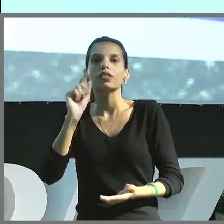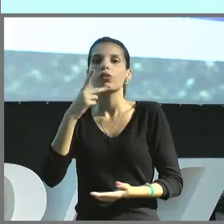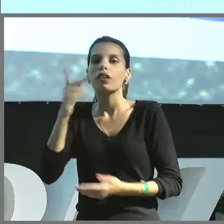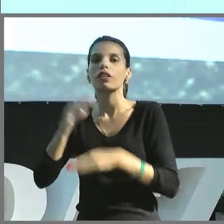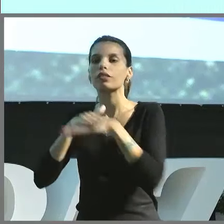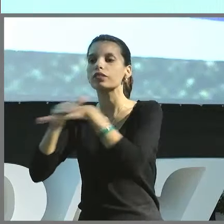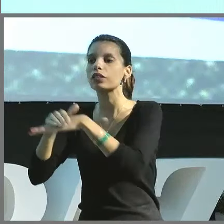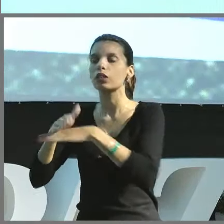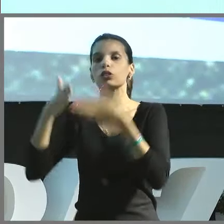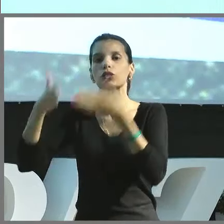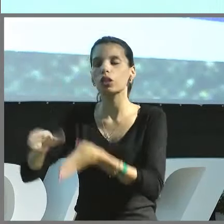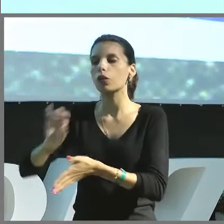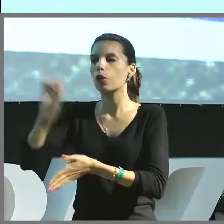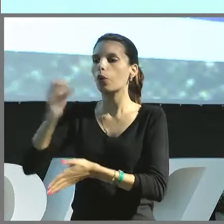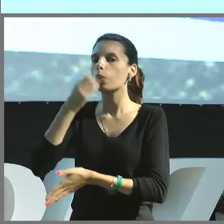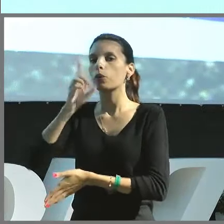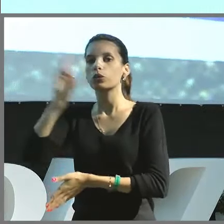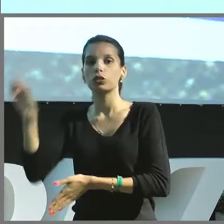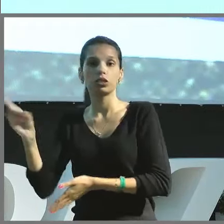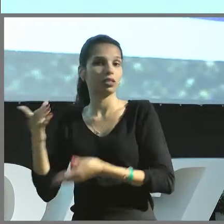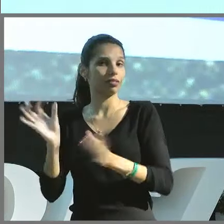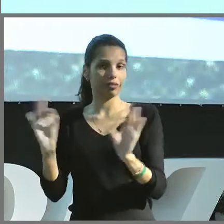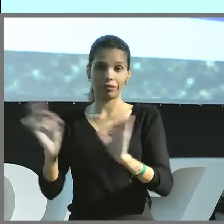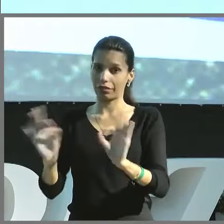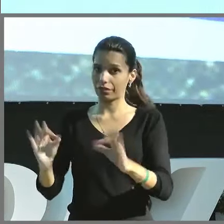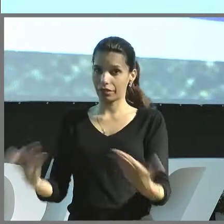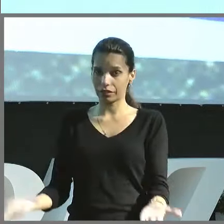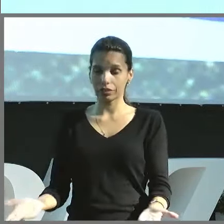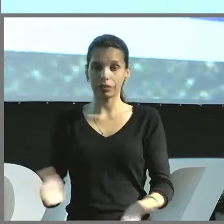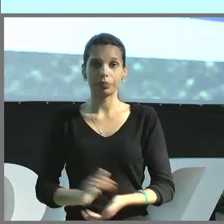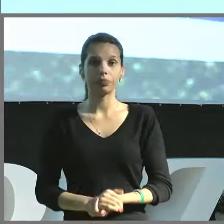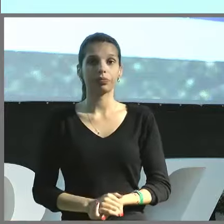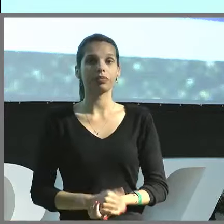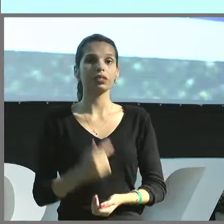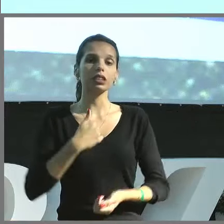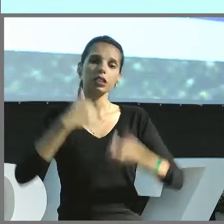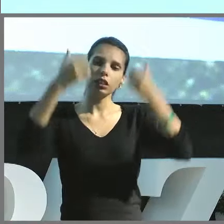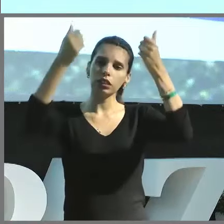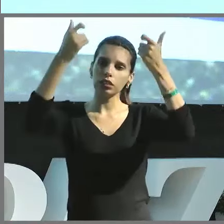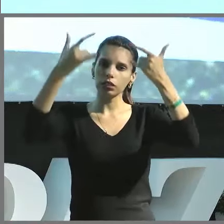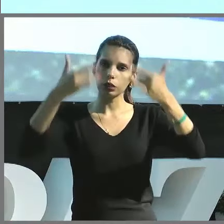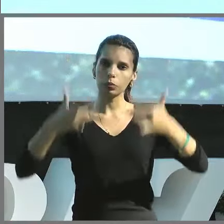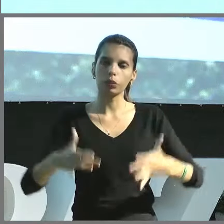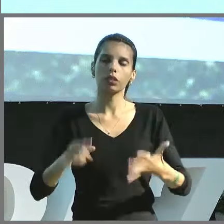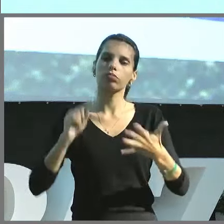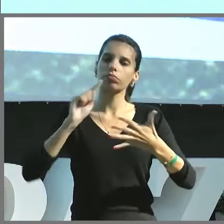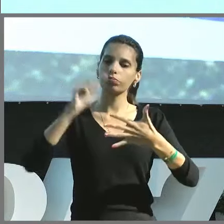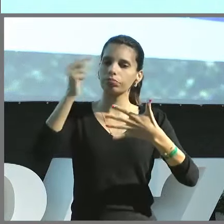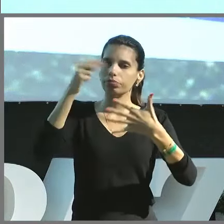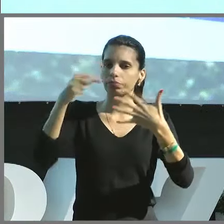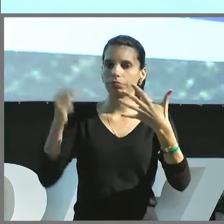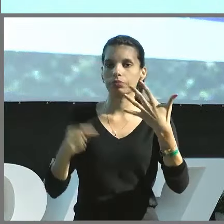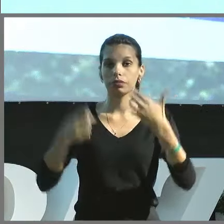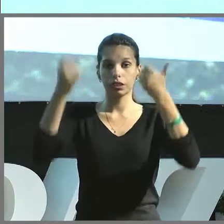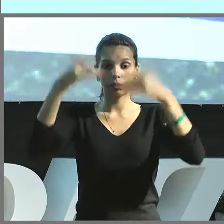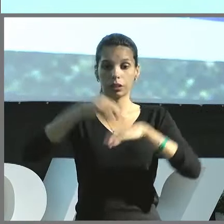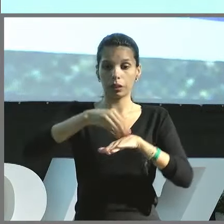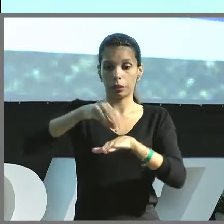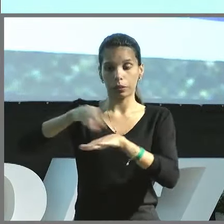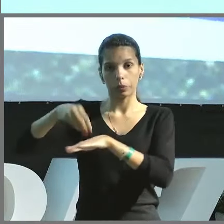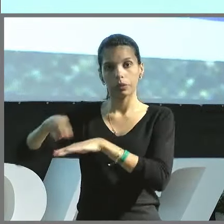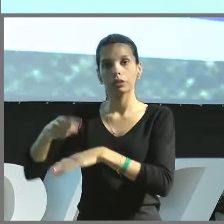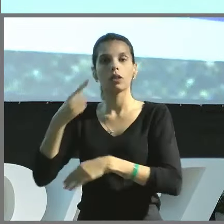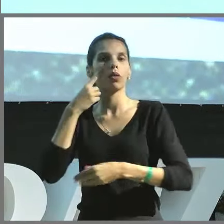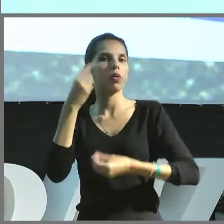noite. Enquanto eu fazia uma discriminação de alguns pontos e tentava esparramar